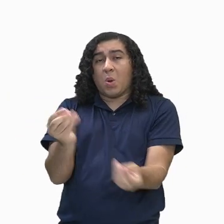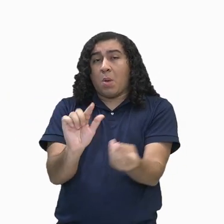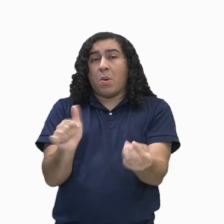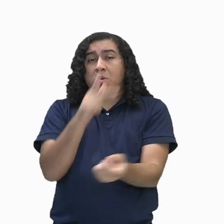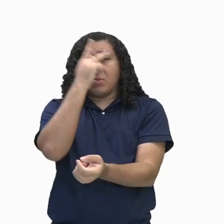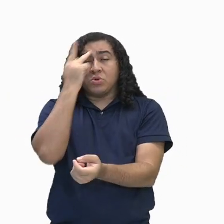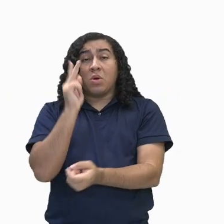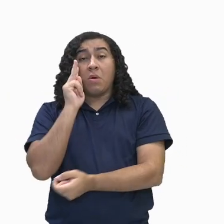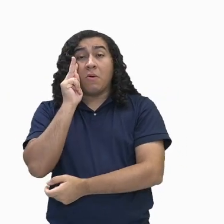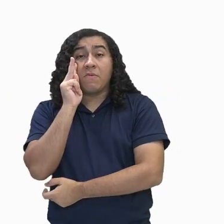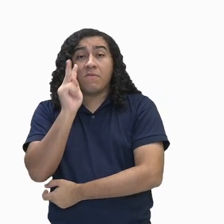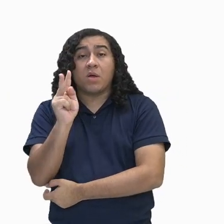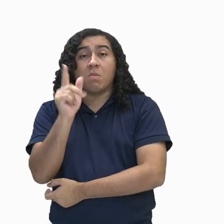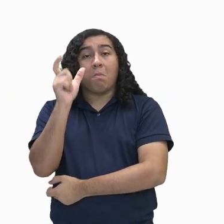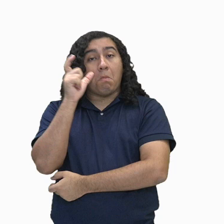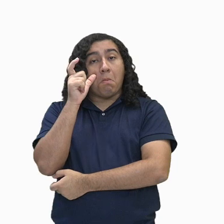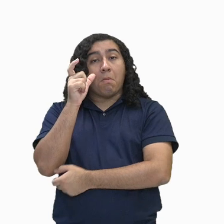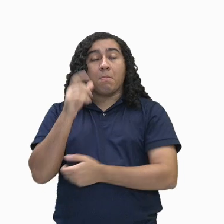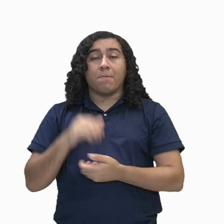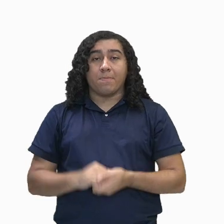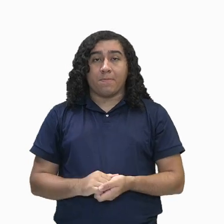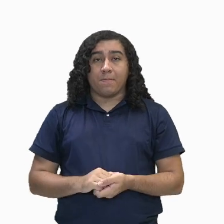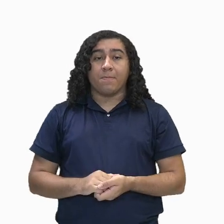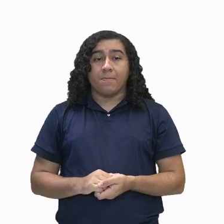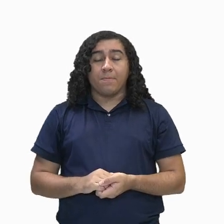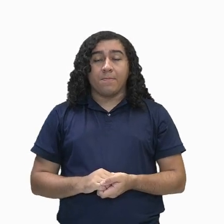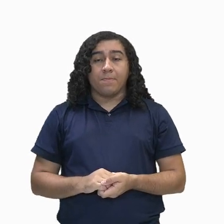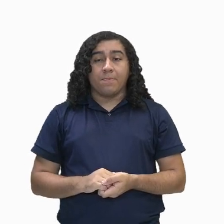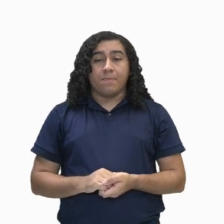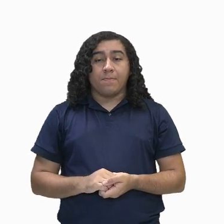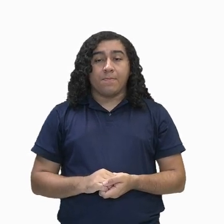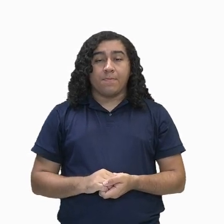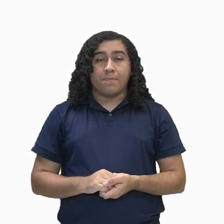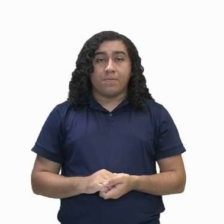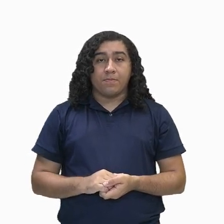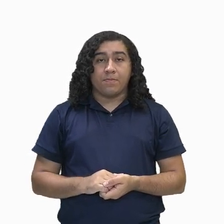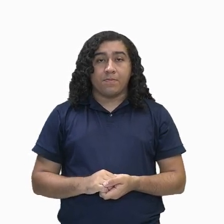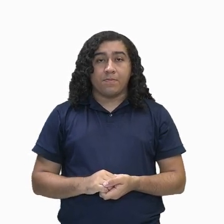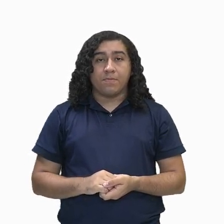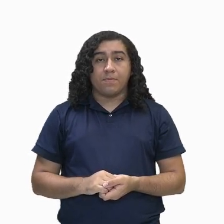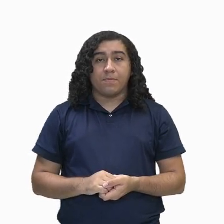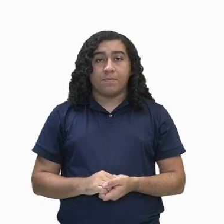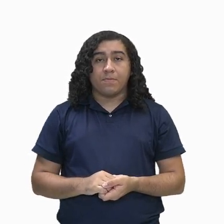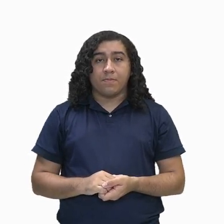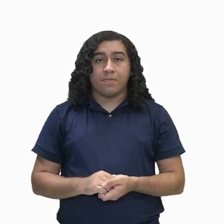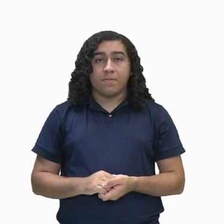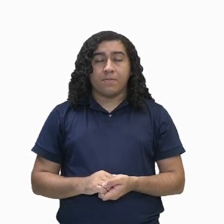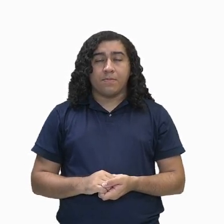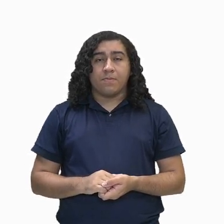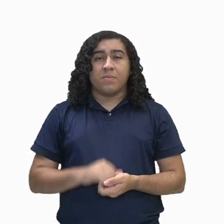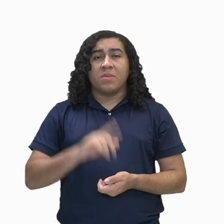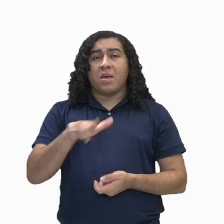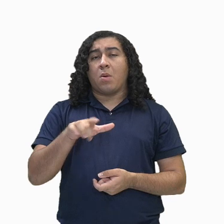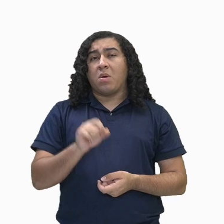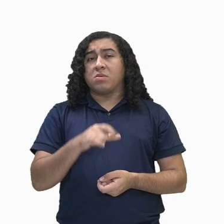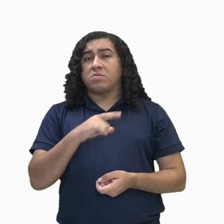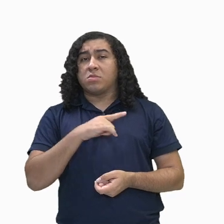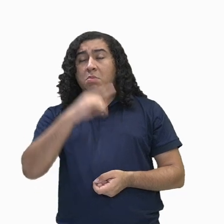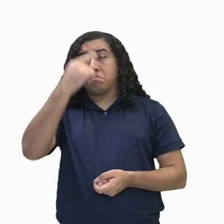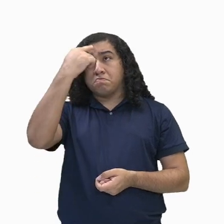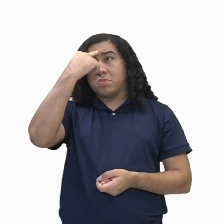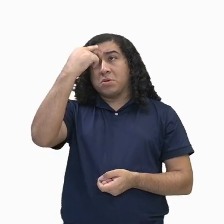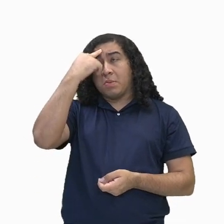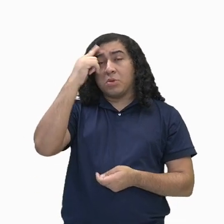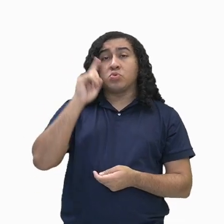Ou literalmente, né? O pessoal não fala assim, queimar dinheiro, né? Isso é meio provocativo. Ou